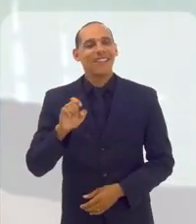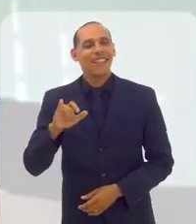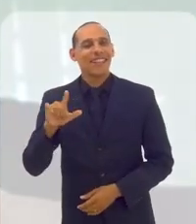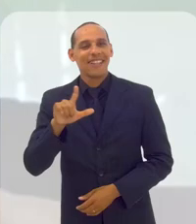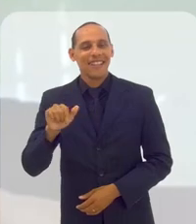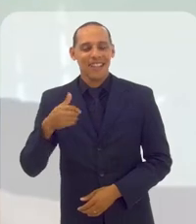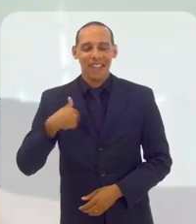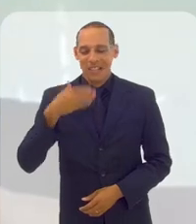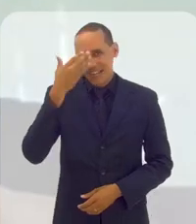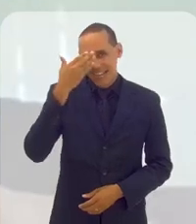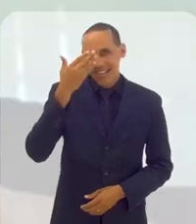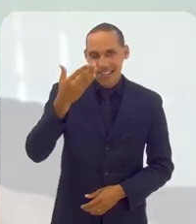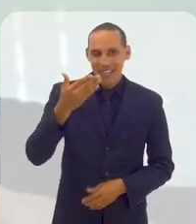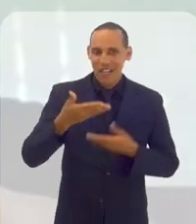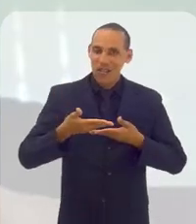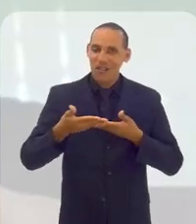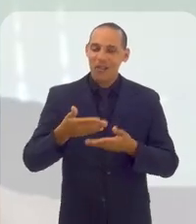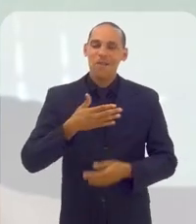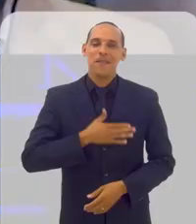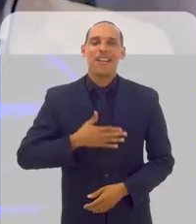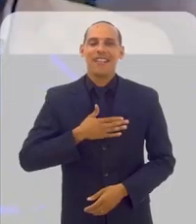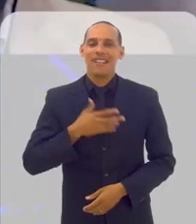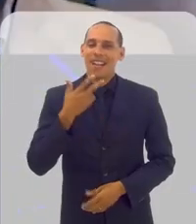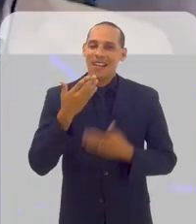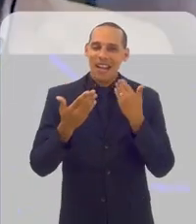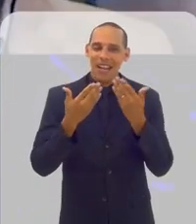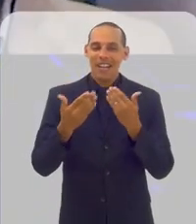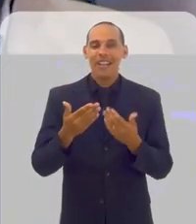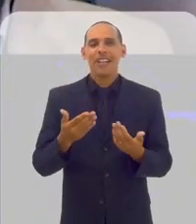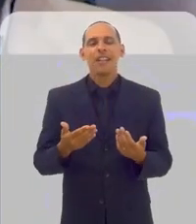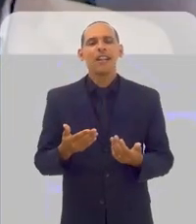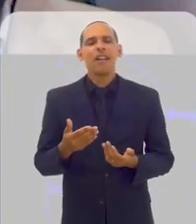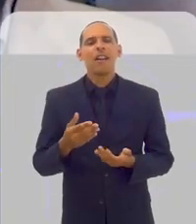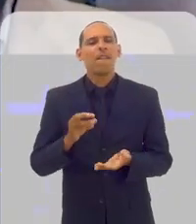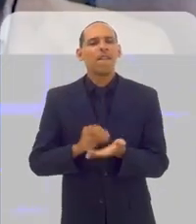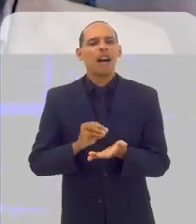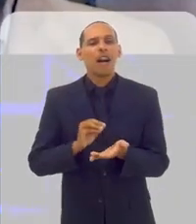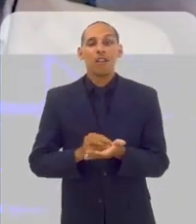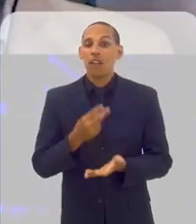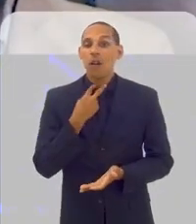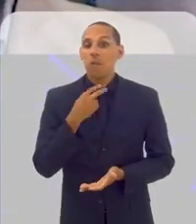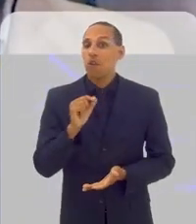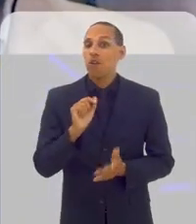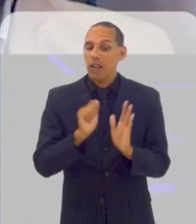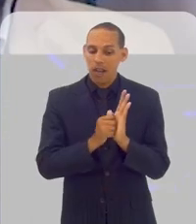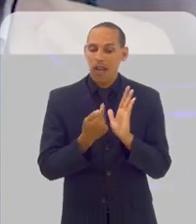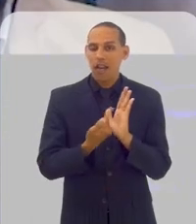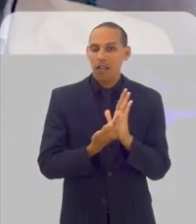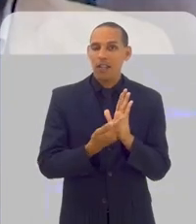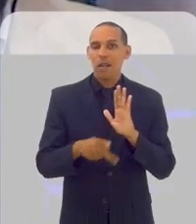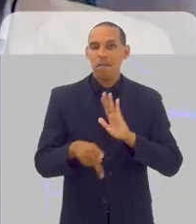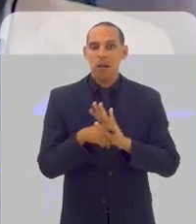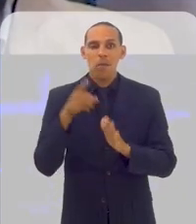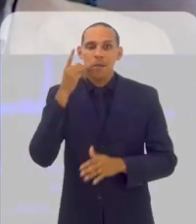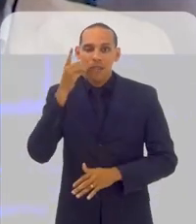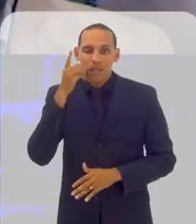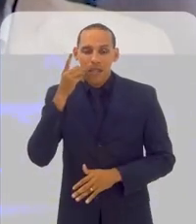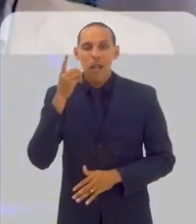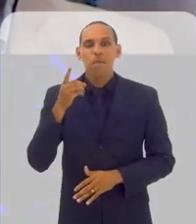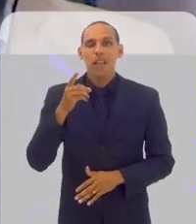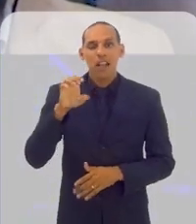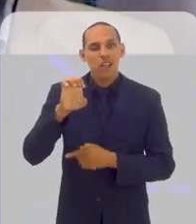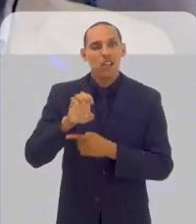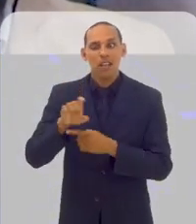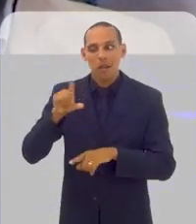agradeço aí o convite é um prazer tá falando contigo O que não pode deixar de estar na agenda do deputados